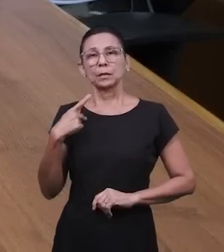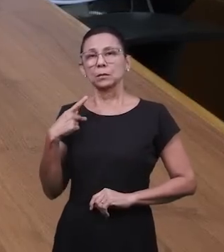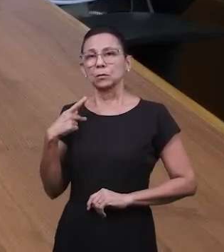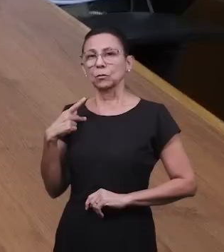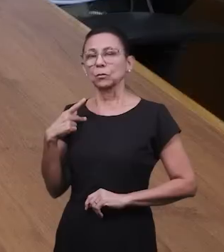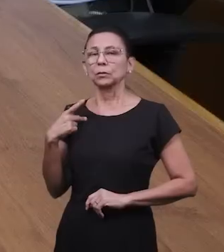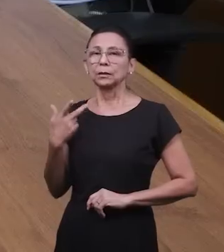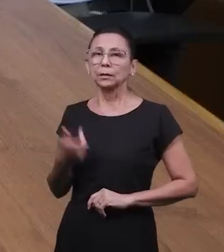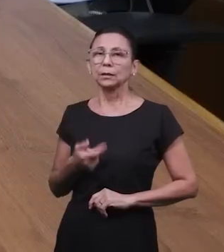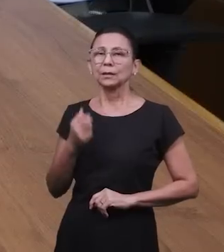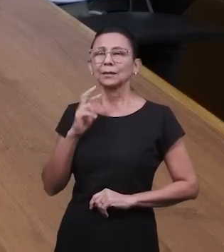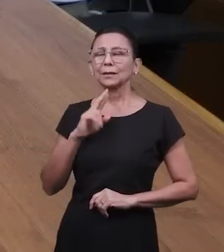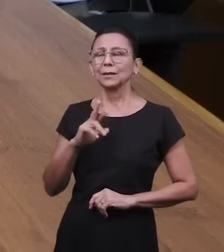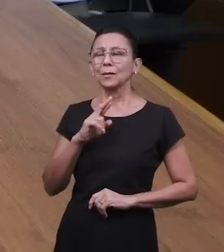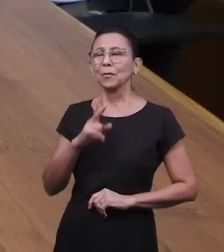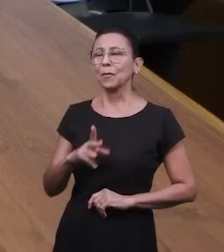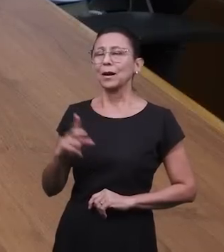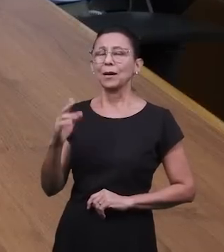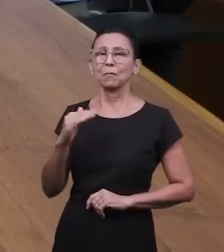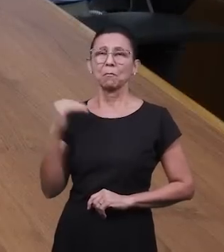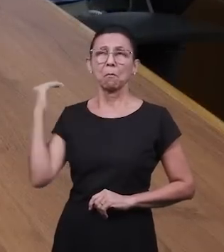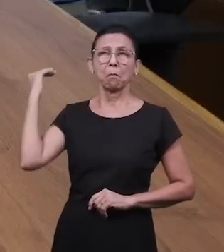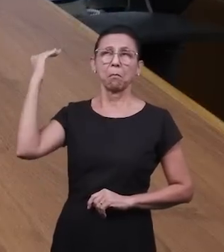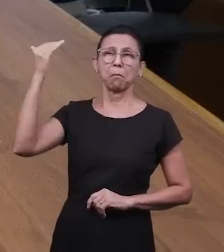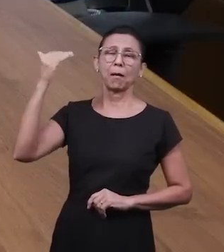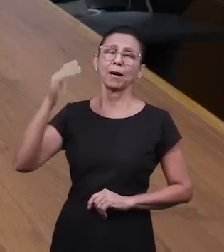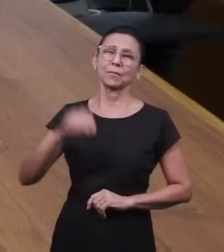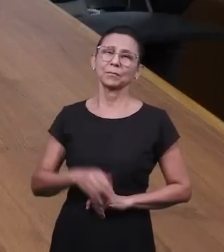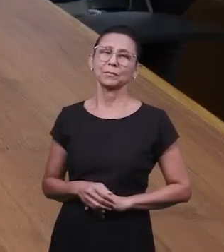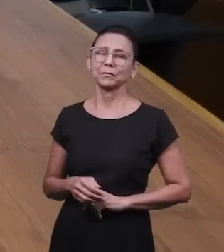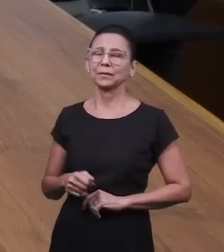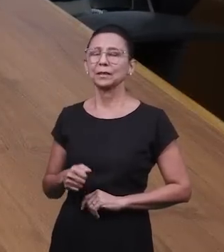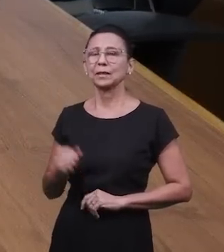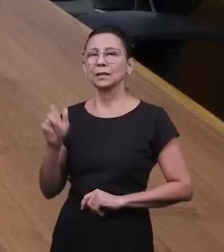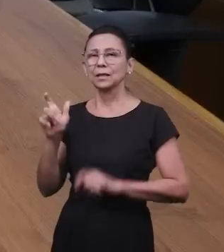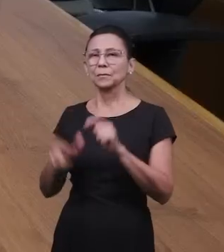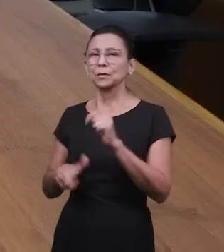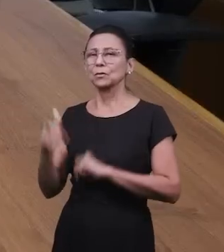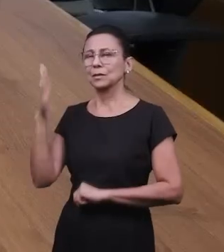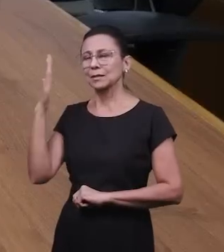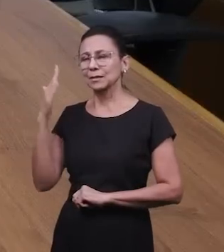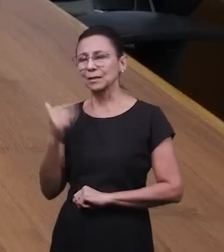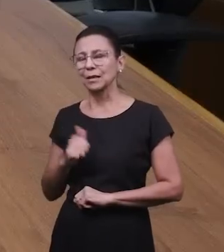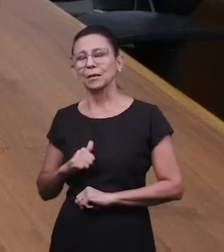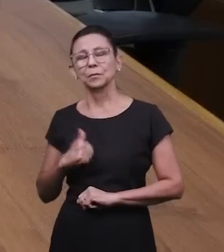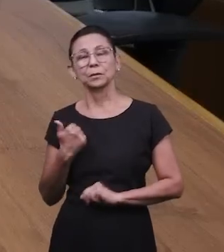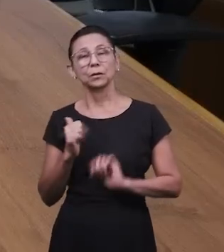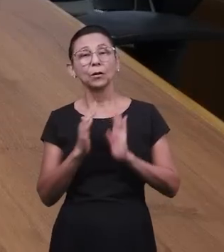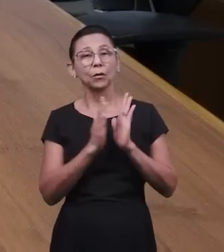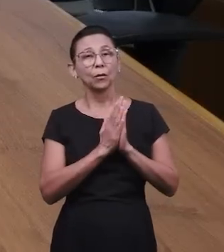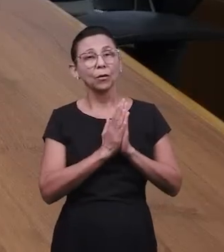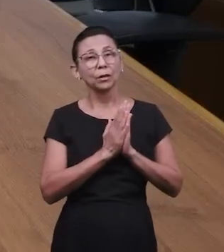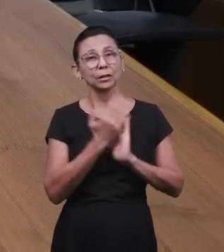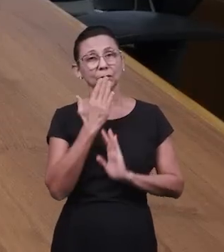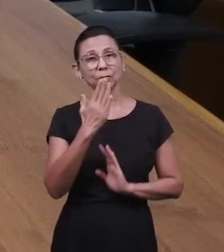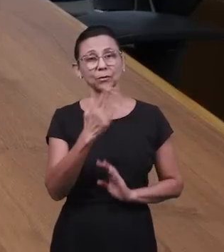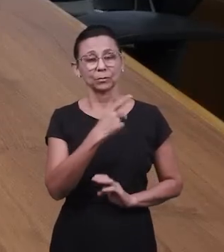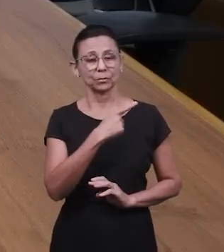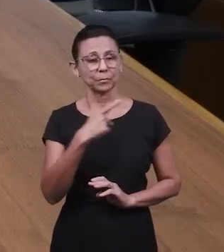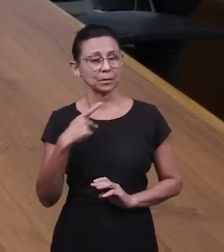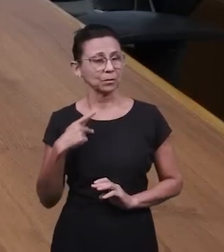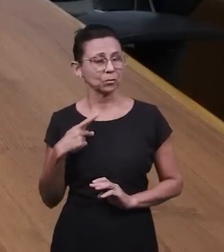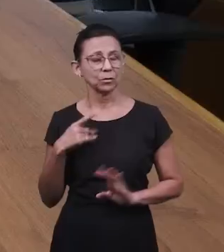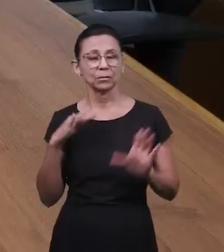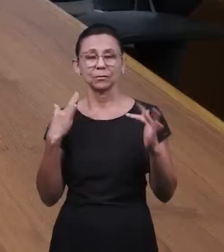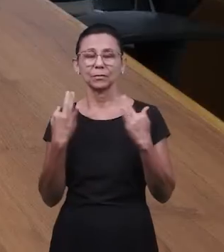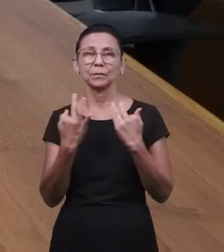super-homem, nós temos uma igreja que ora por nós. E essa é a nossa bênção. Ora por nós e ora pela nossa família. E muitas vezes o que nós estamos falando no